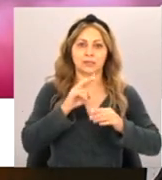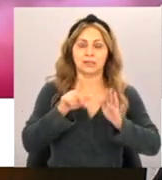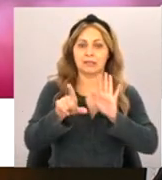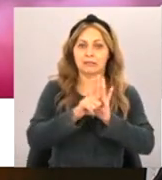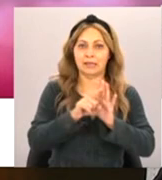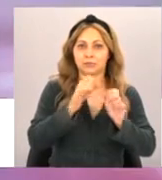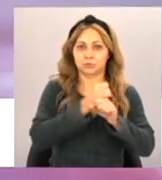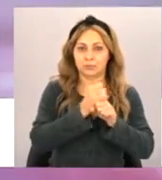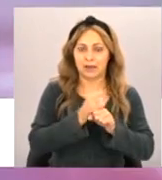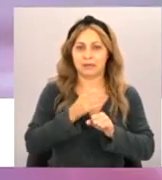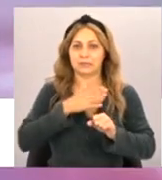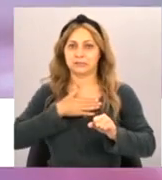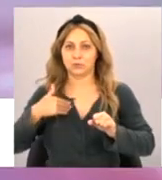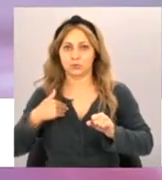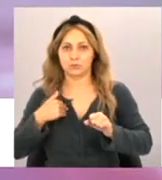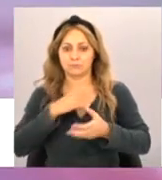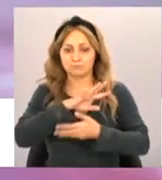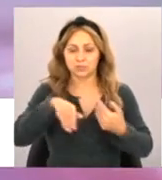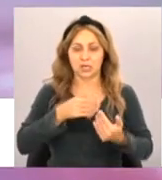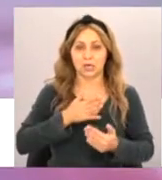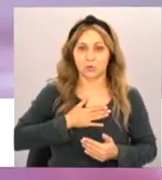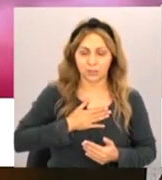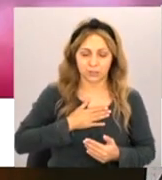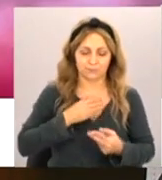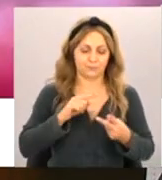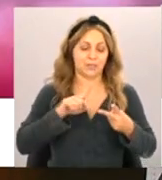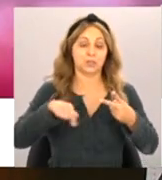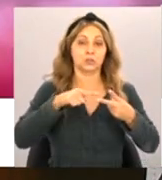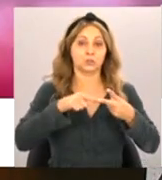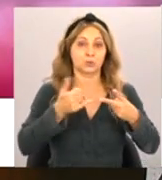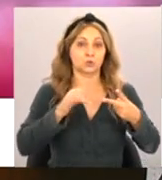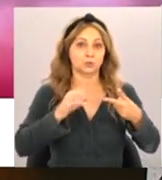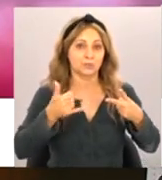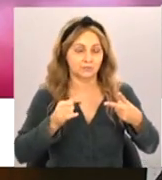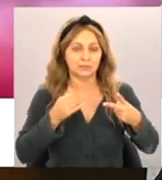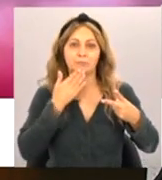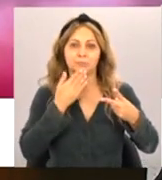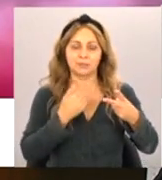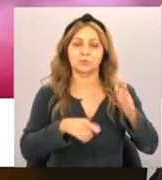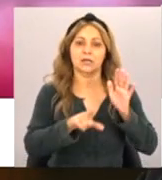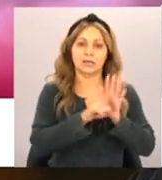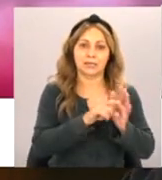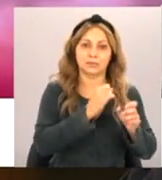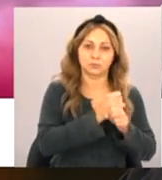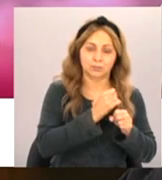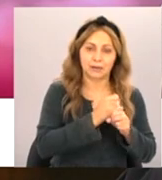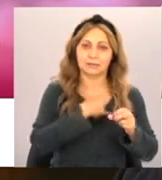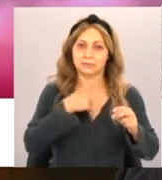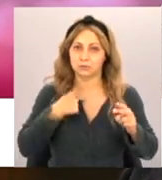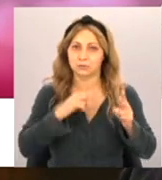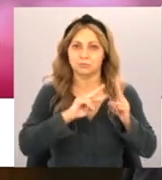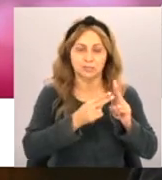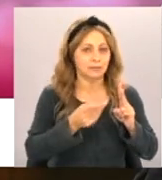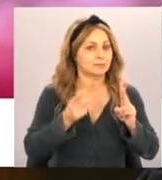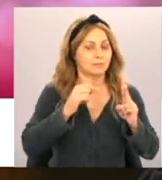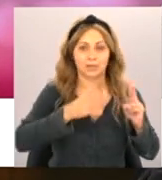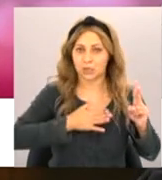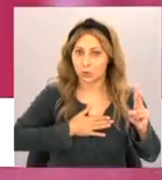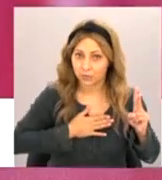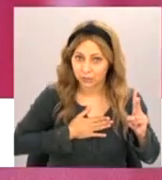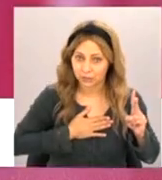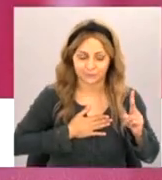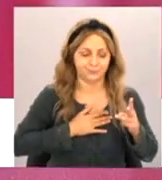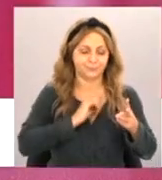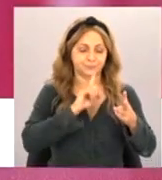saúde em 2020 voltou recusar mexer na legislação laboral E na saúde em 2021 também com a